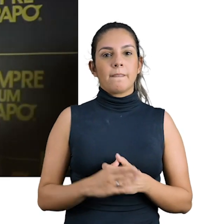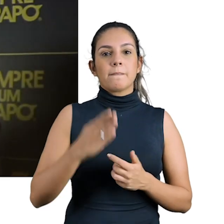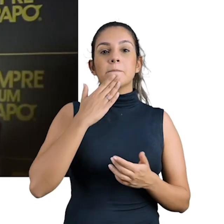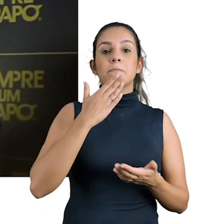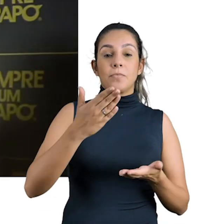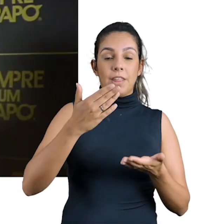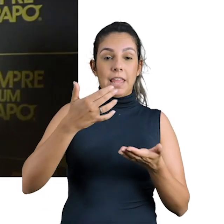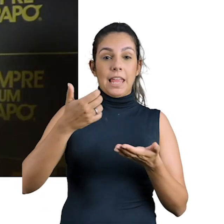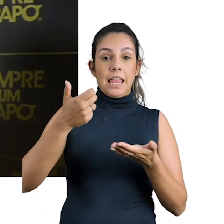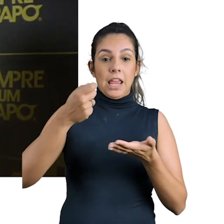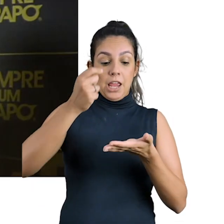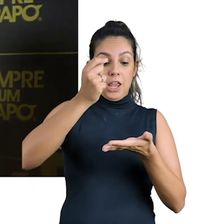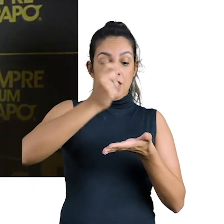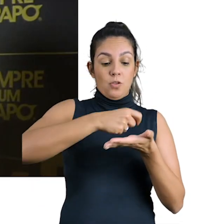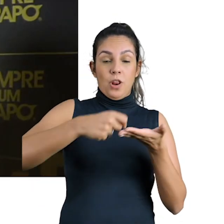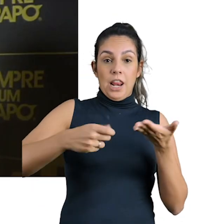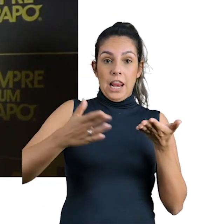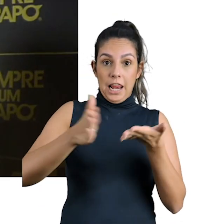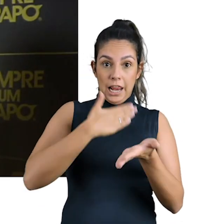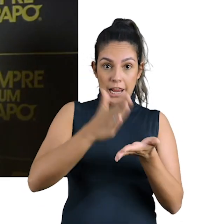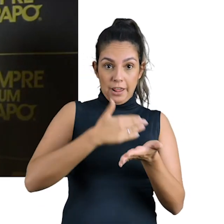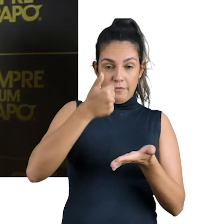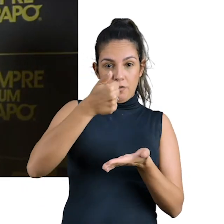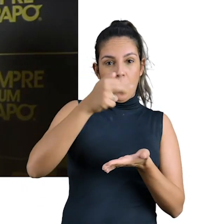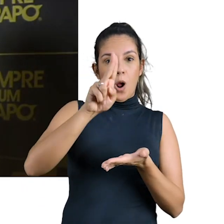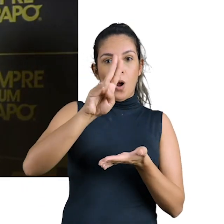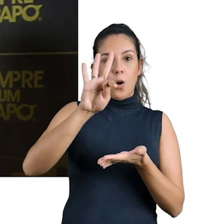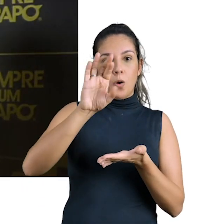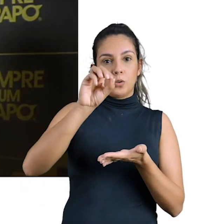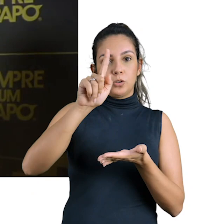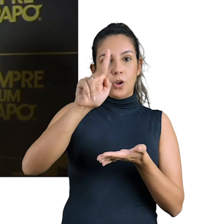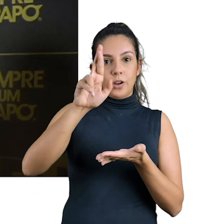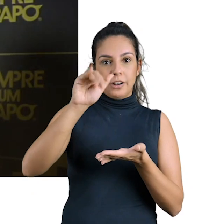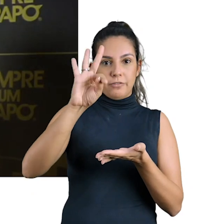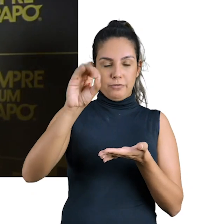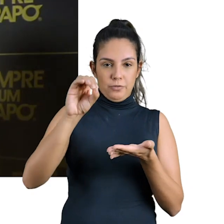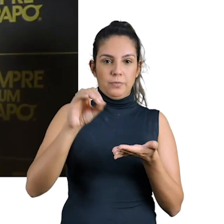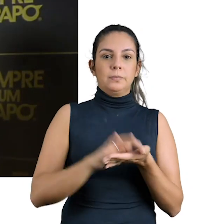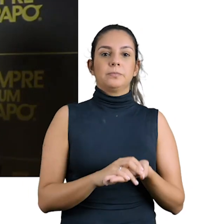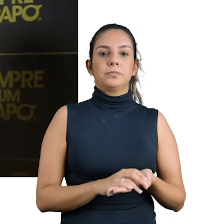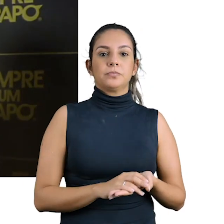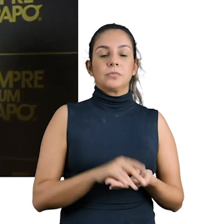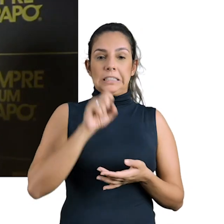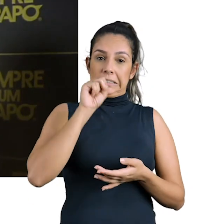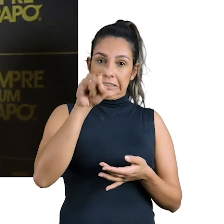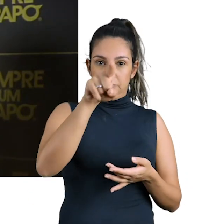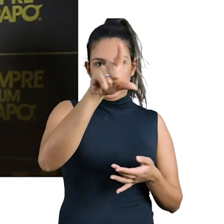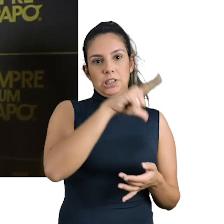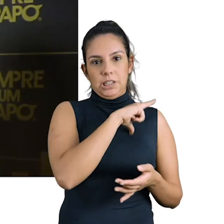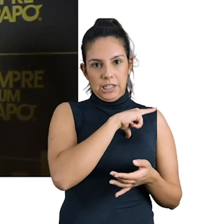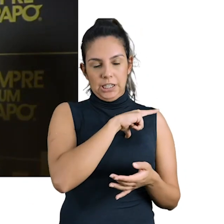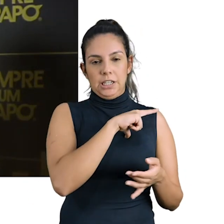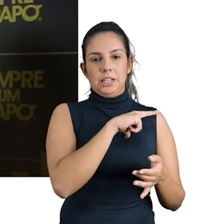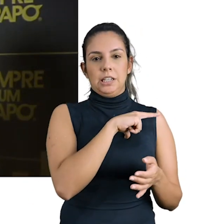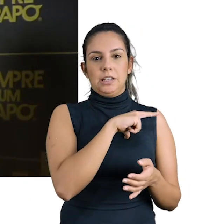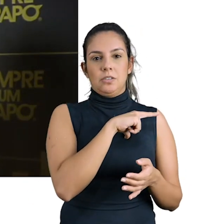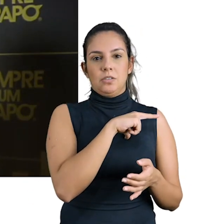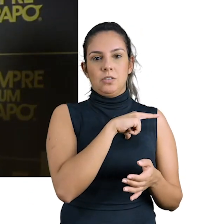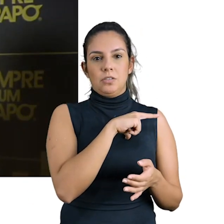Pediram para falar do autógrafo virtual. Autógrafo virtual é uma maluquice que nós inventamos, mas que é muito simples. Caso você